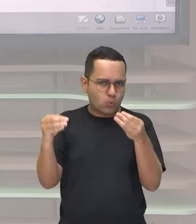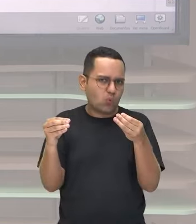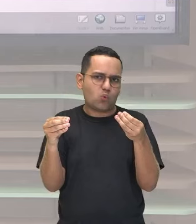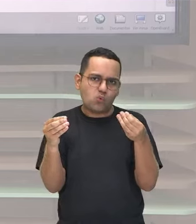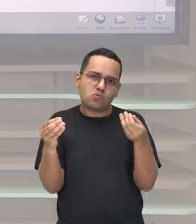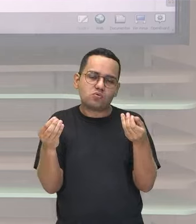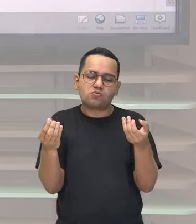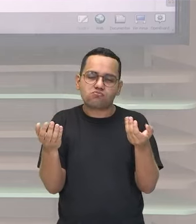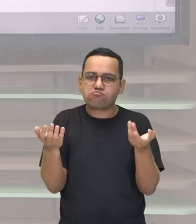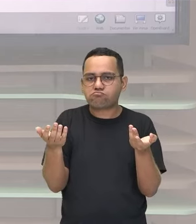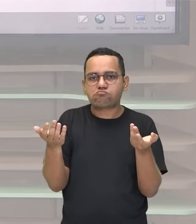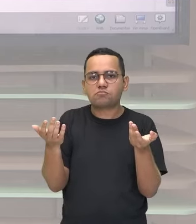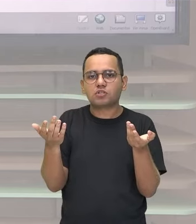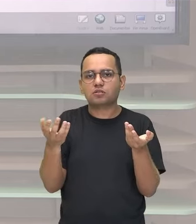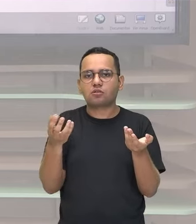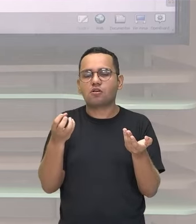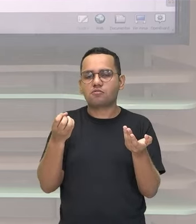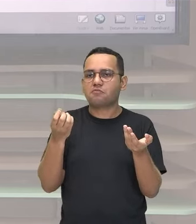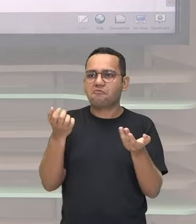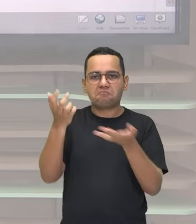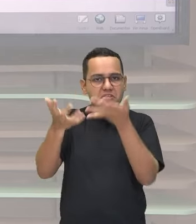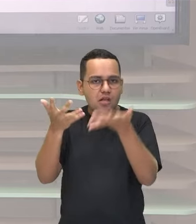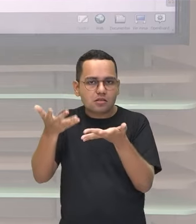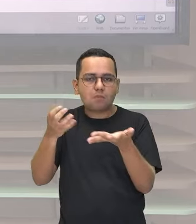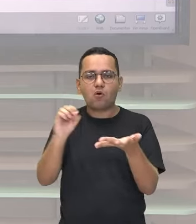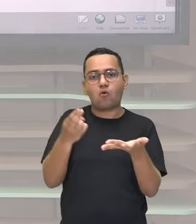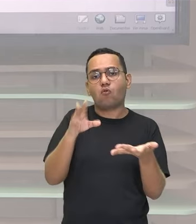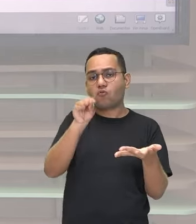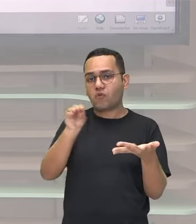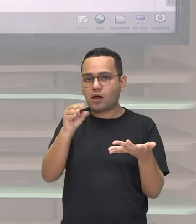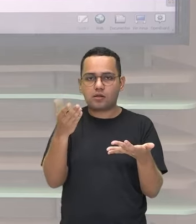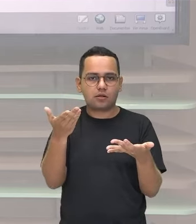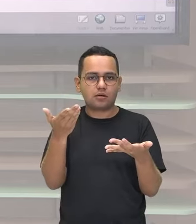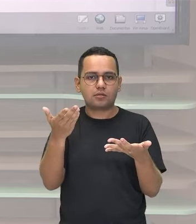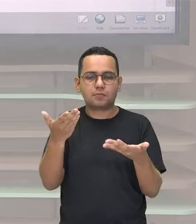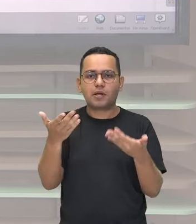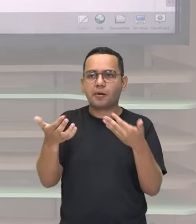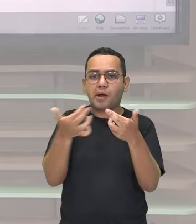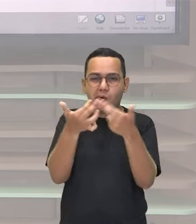uma forma geral. Né? Para todas as coisas, a gente sempre vai designar um